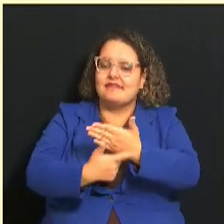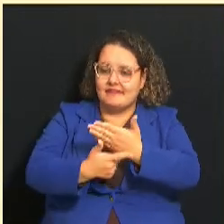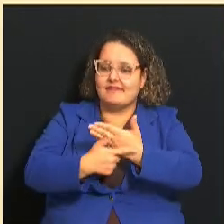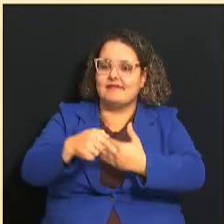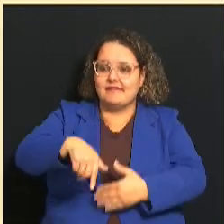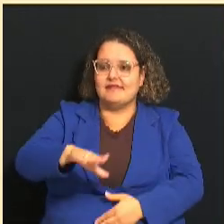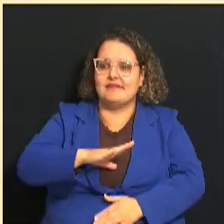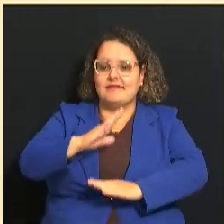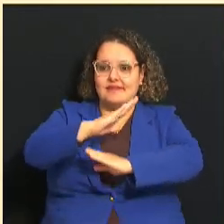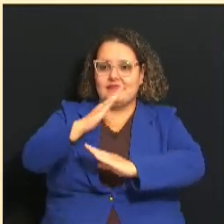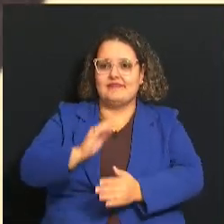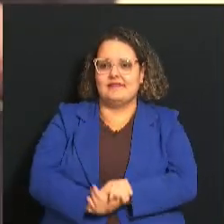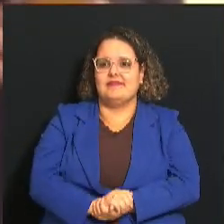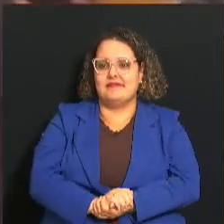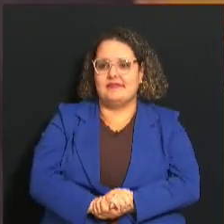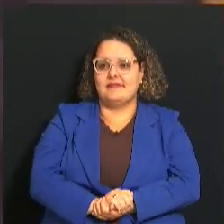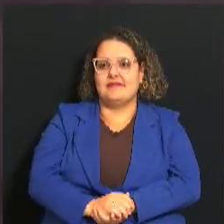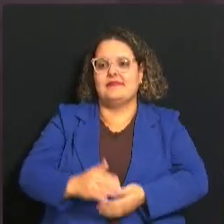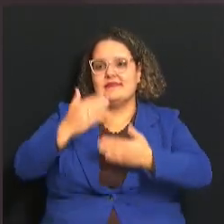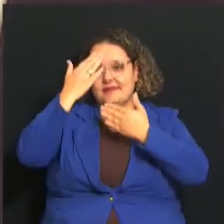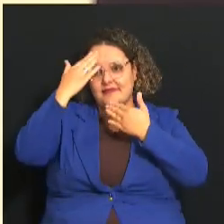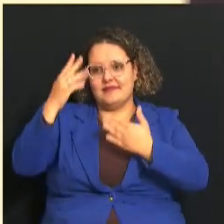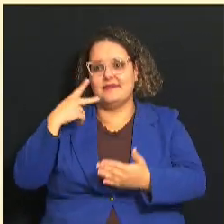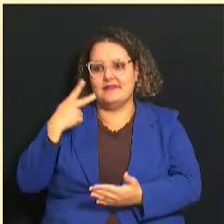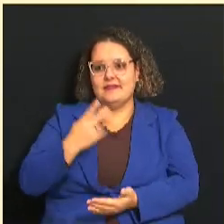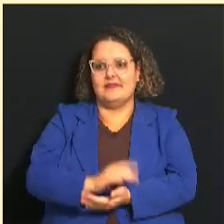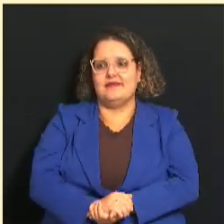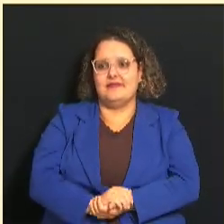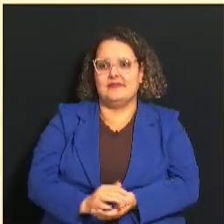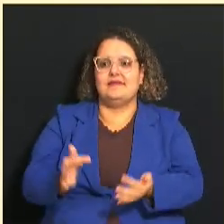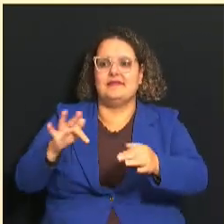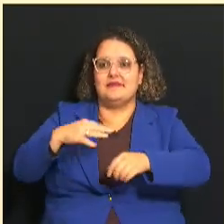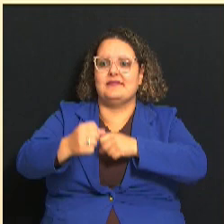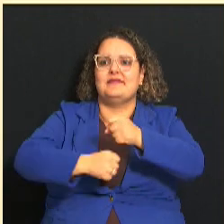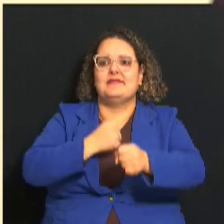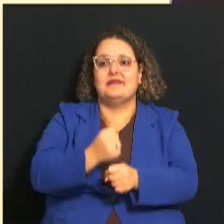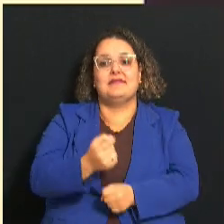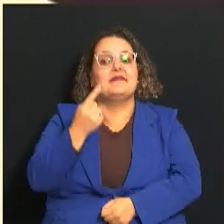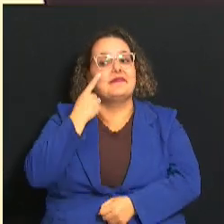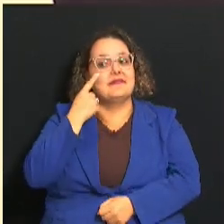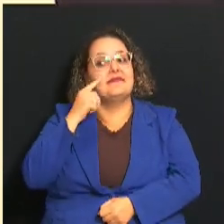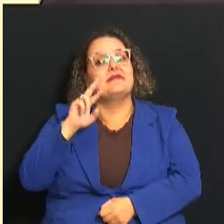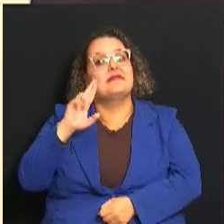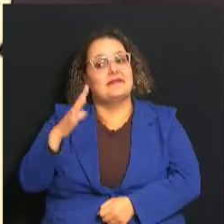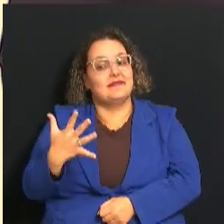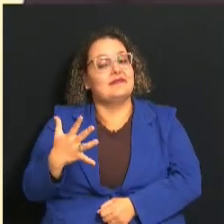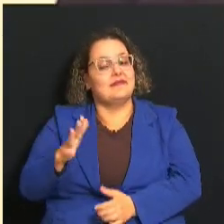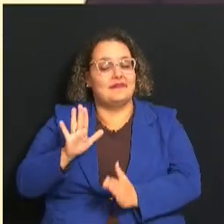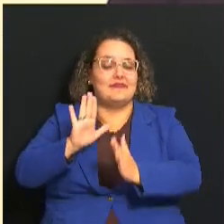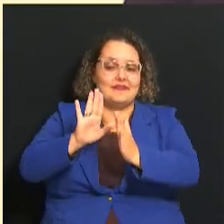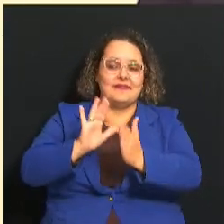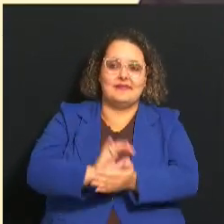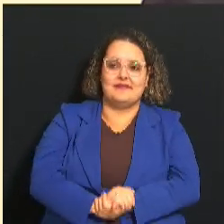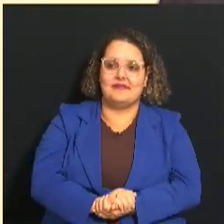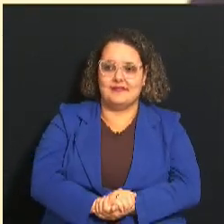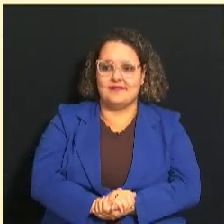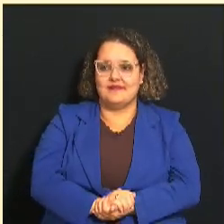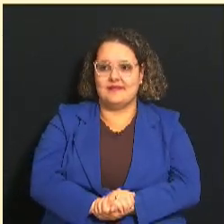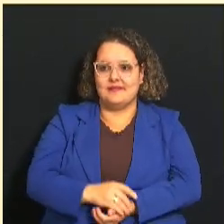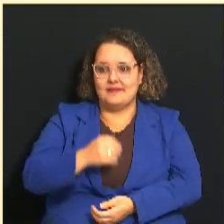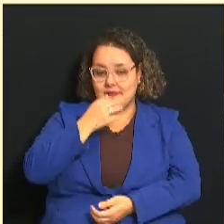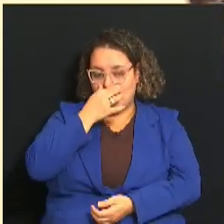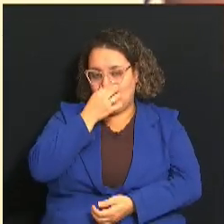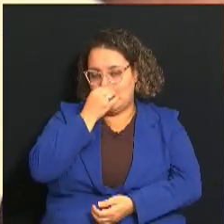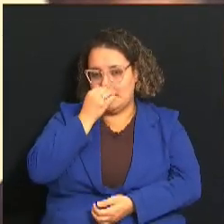casa. Obrigada, vereador. Até o final do ano vamos ver aí o resultado desta frente. Como eu acabei de